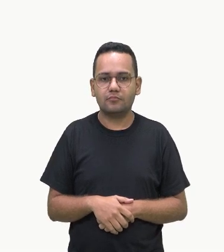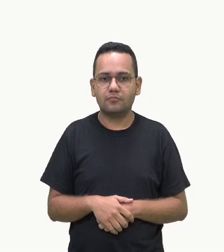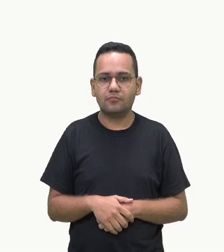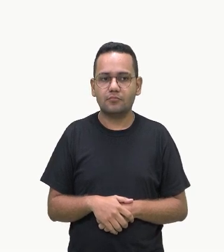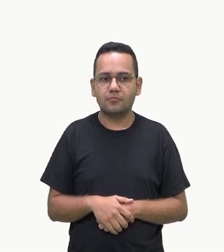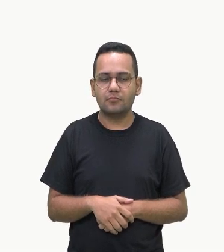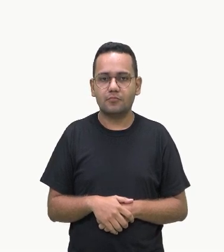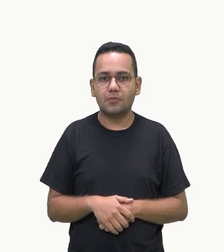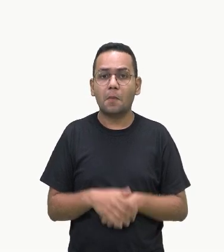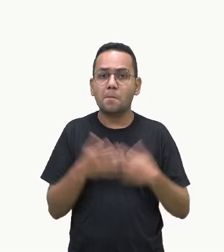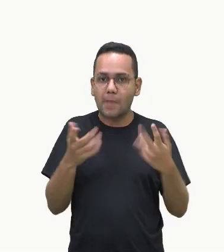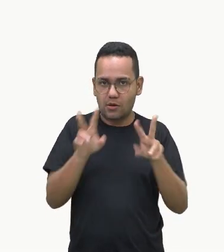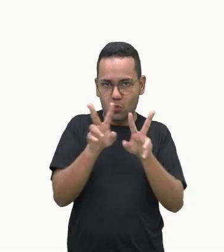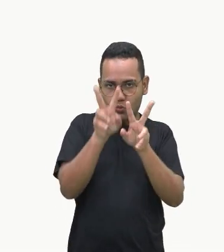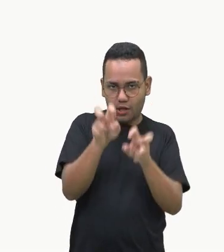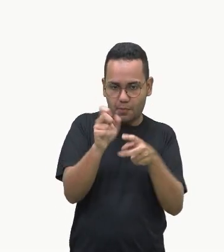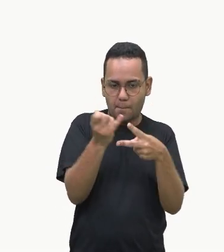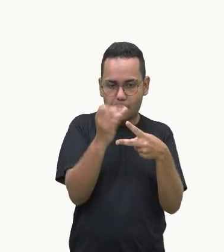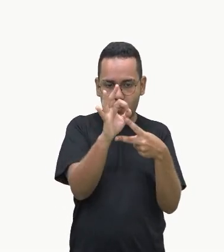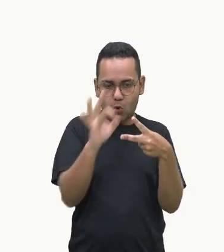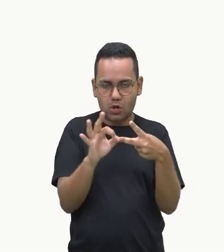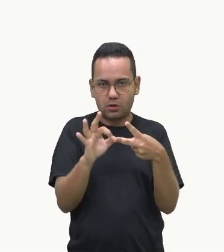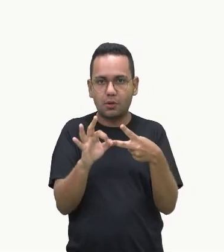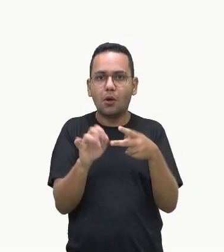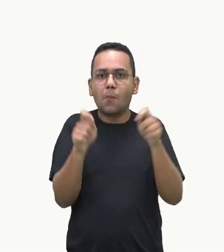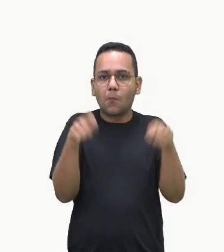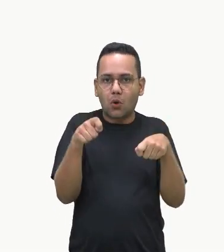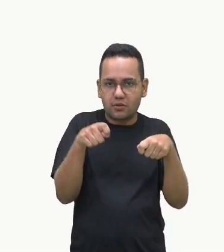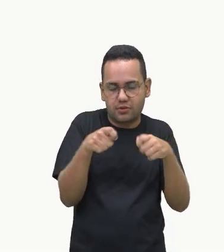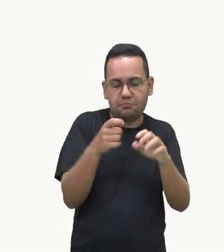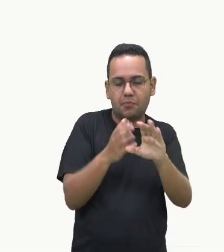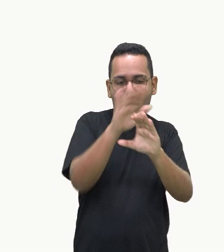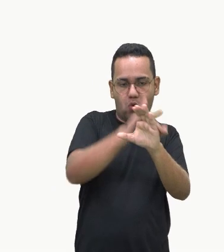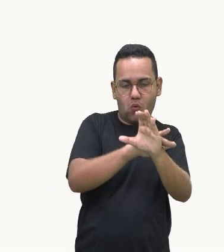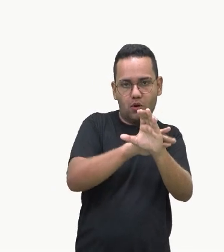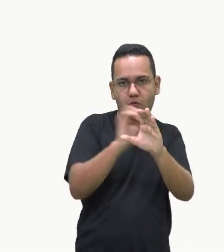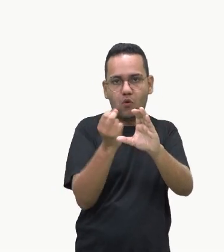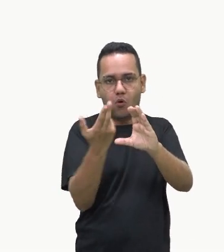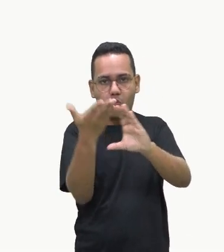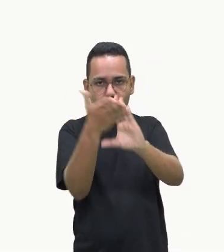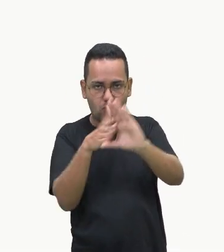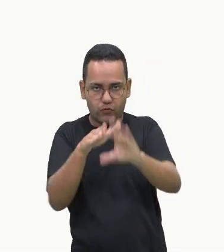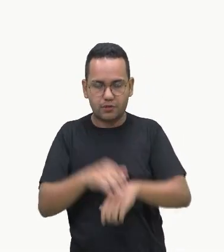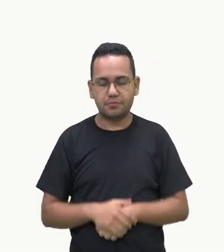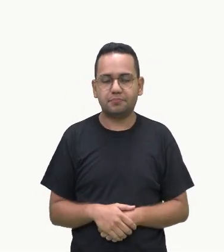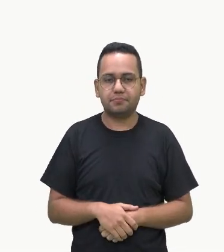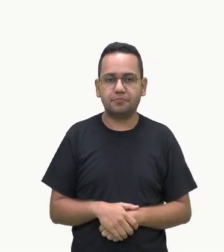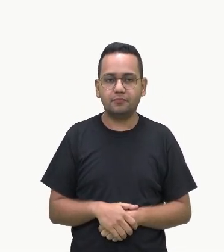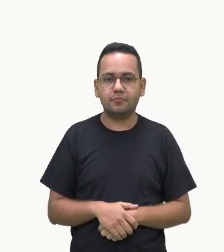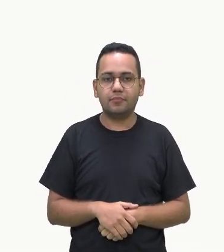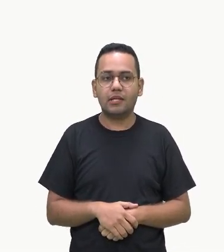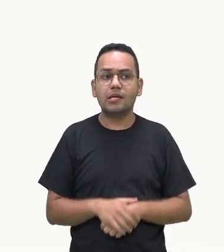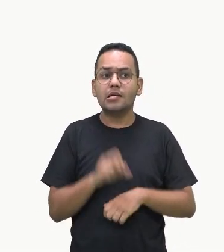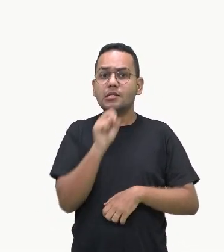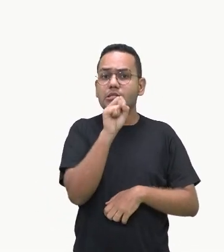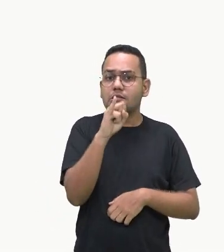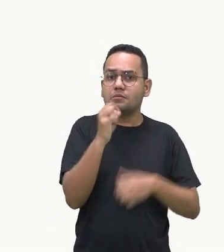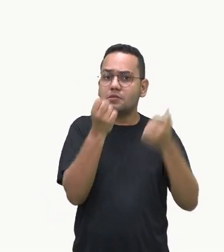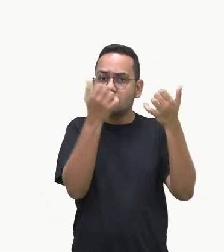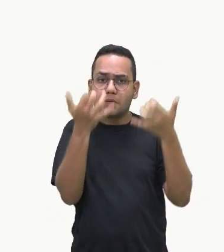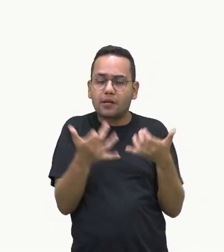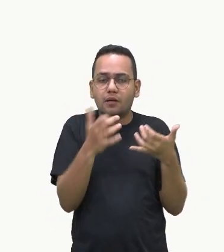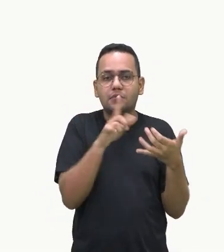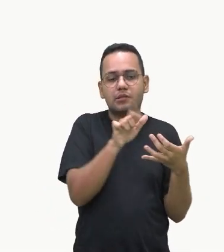pode ser côncavo ou convexo, e também quando se trata ali de medidas de lados e